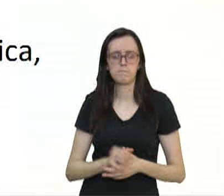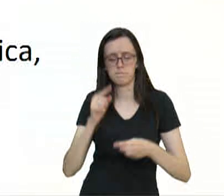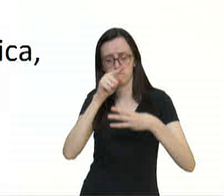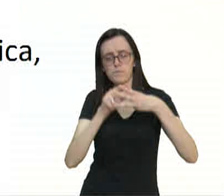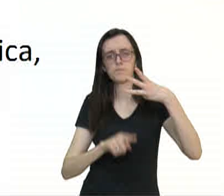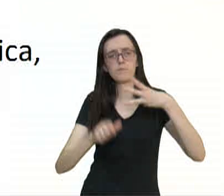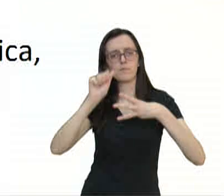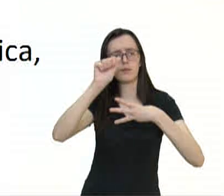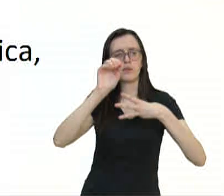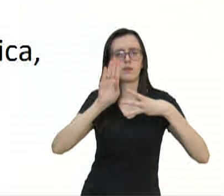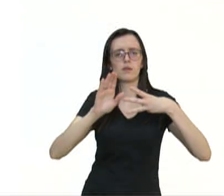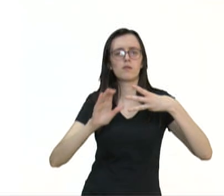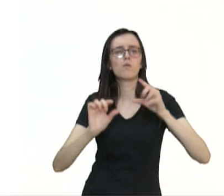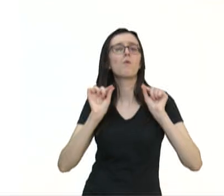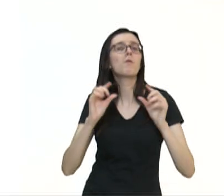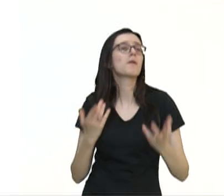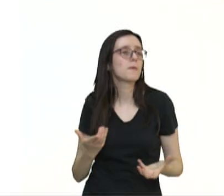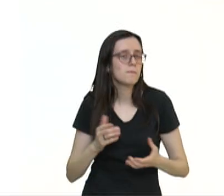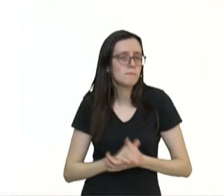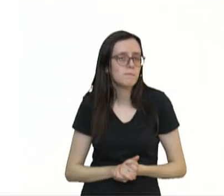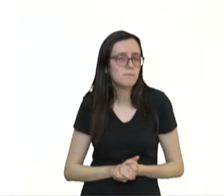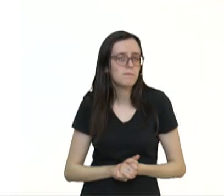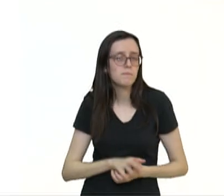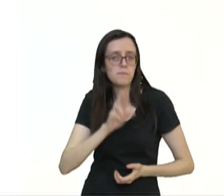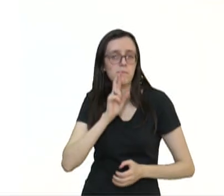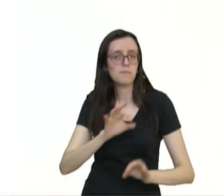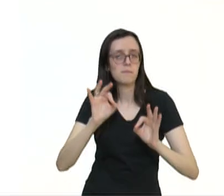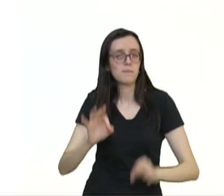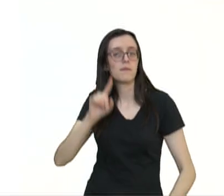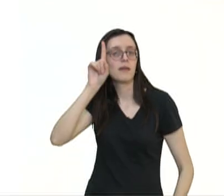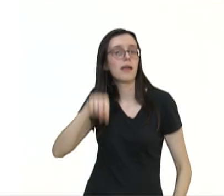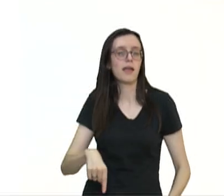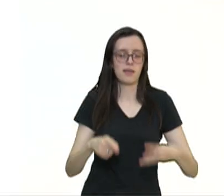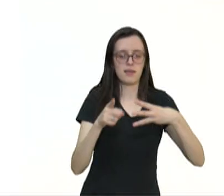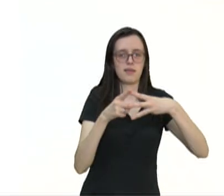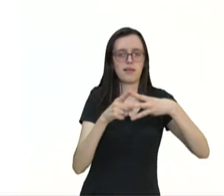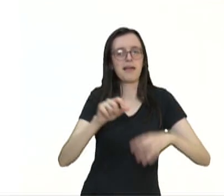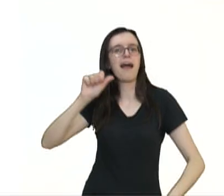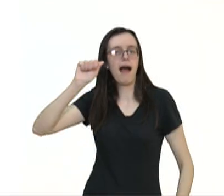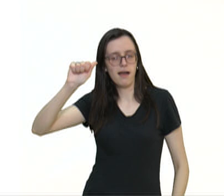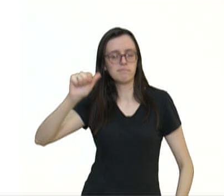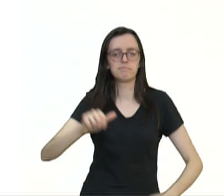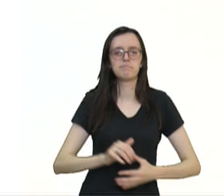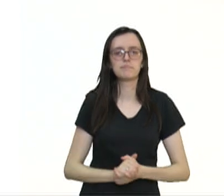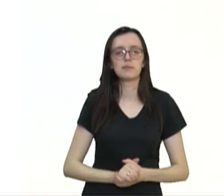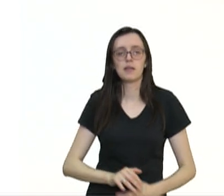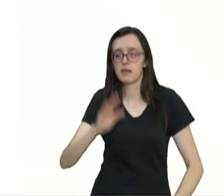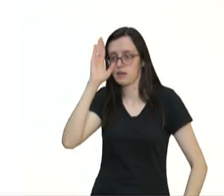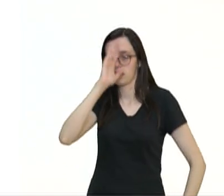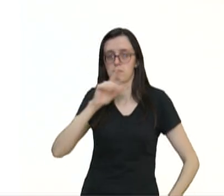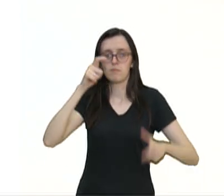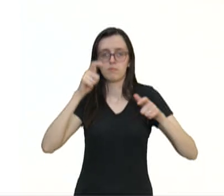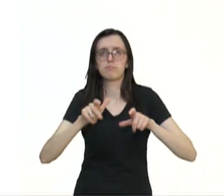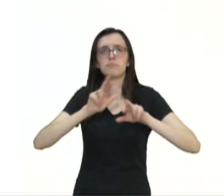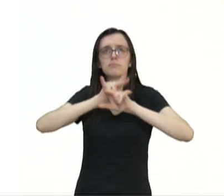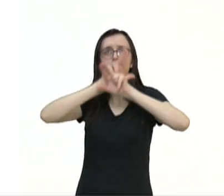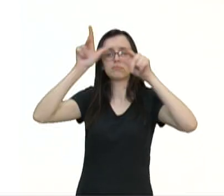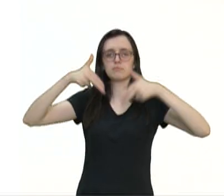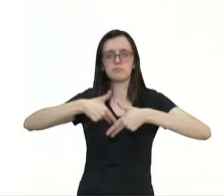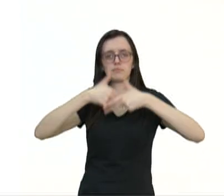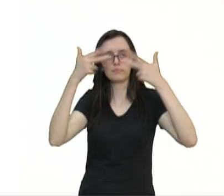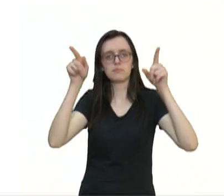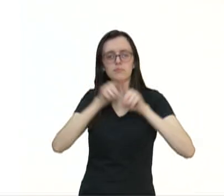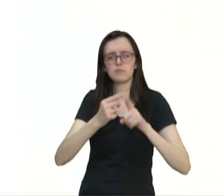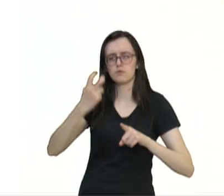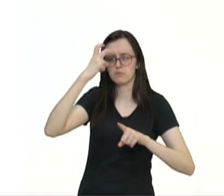C? Veremos. Resposta certa, letra A. O Brasil é uma nação pluriétnica e